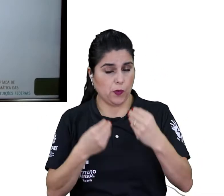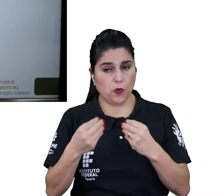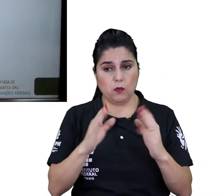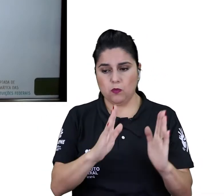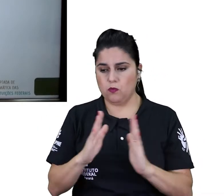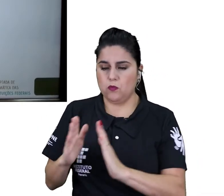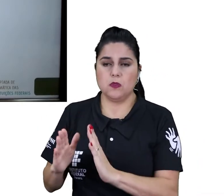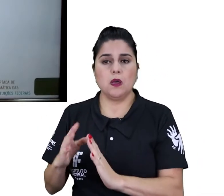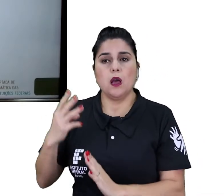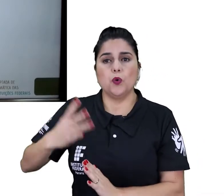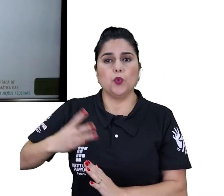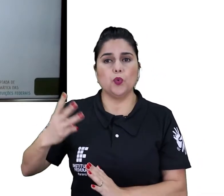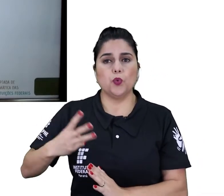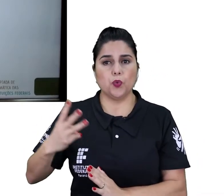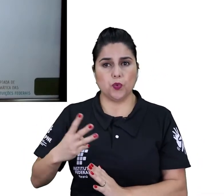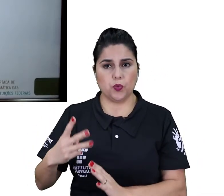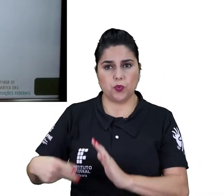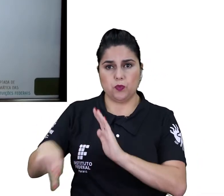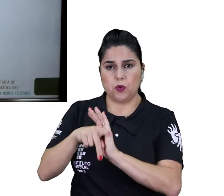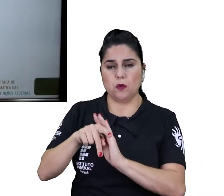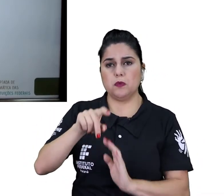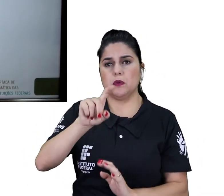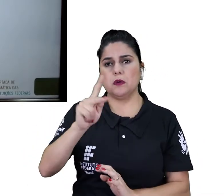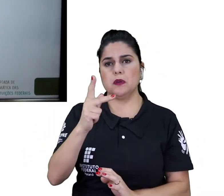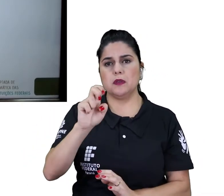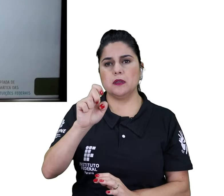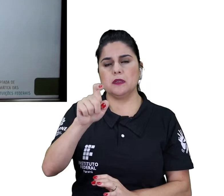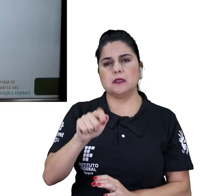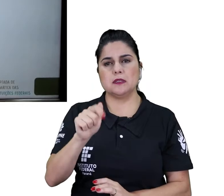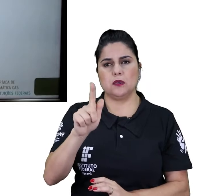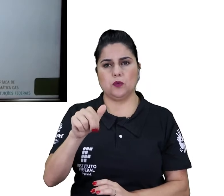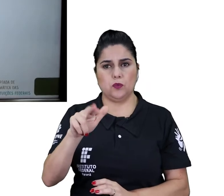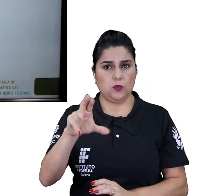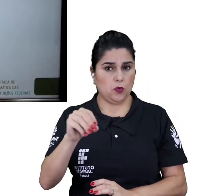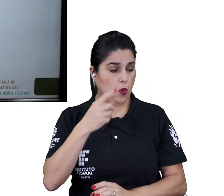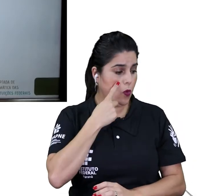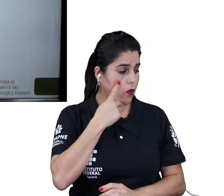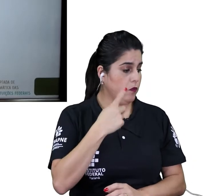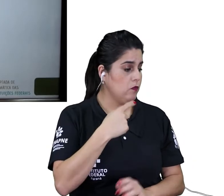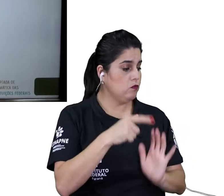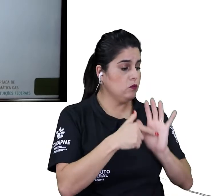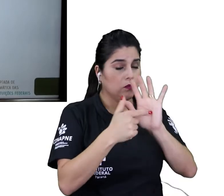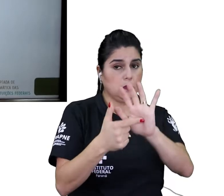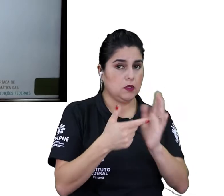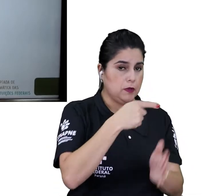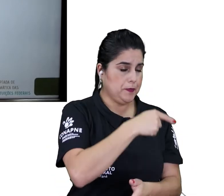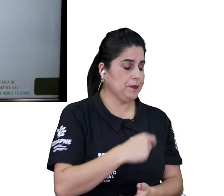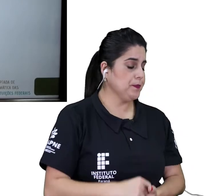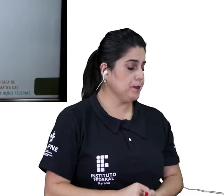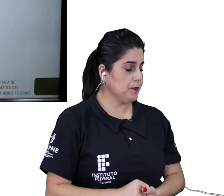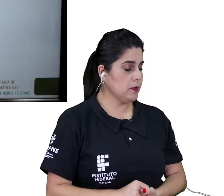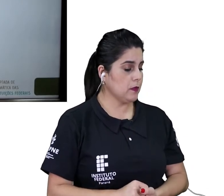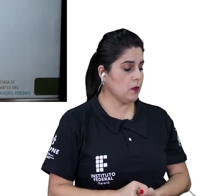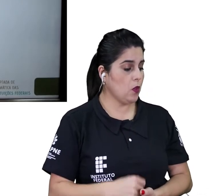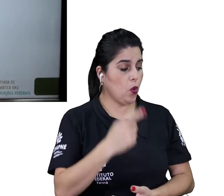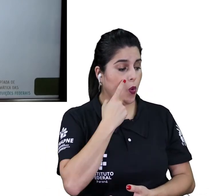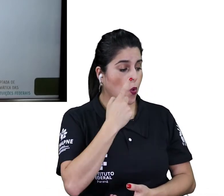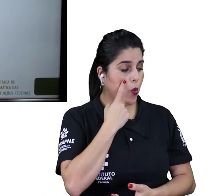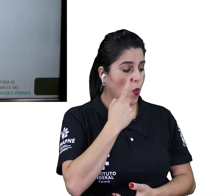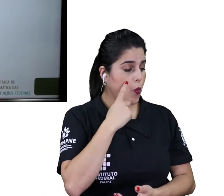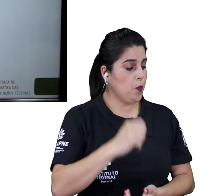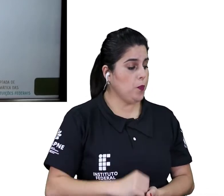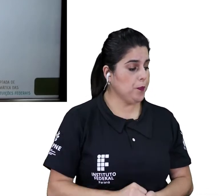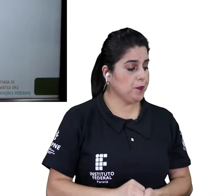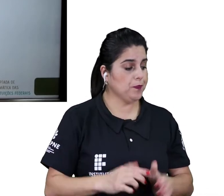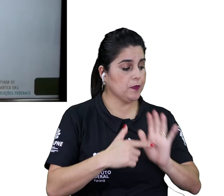lado do terceiro hexágono. Podemos pegar aqui. Então, eu vou